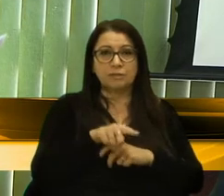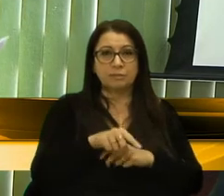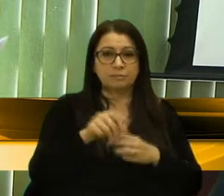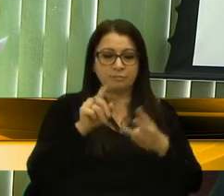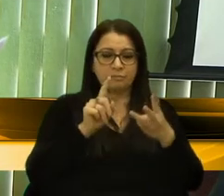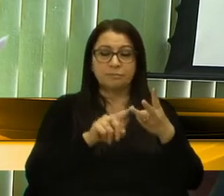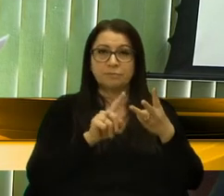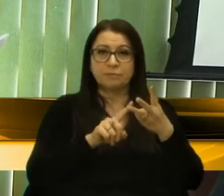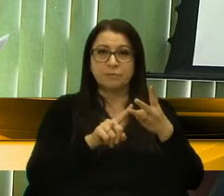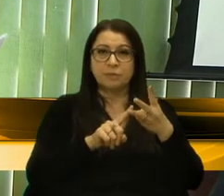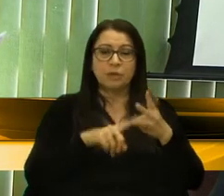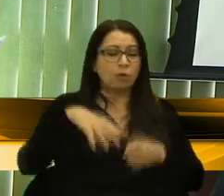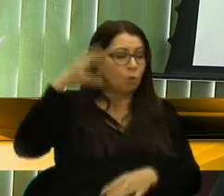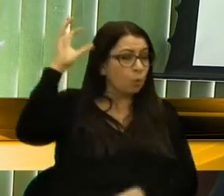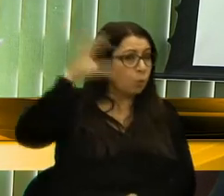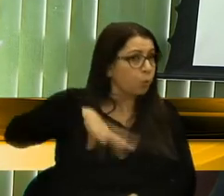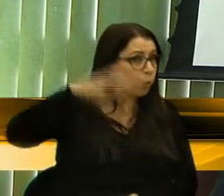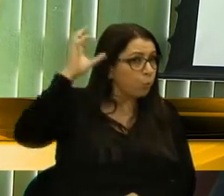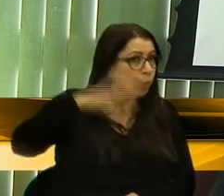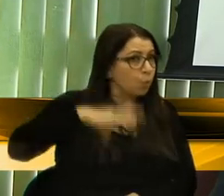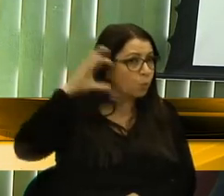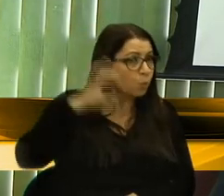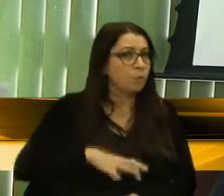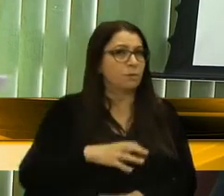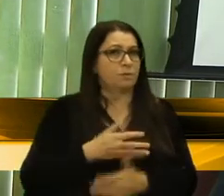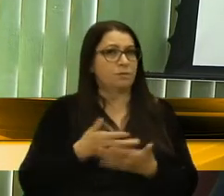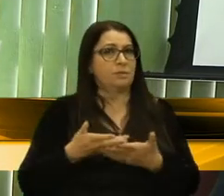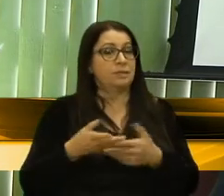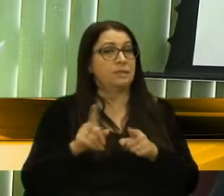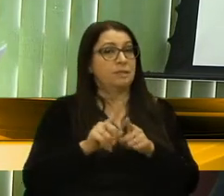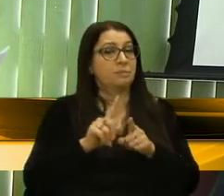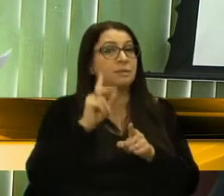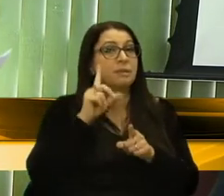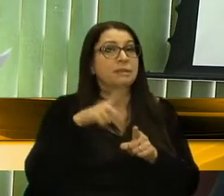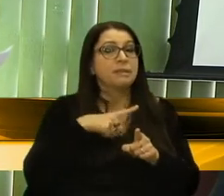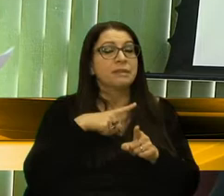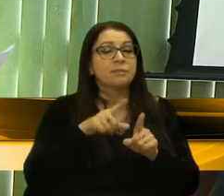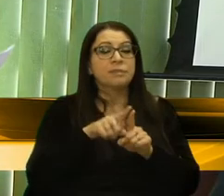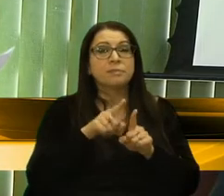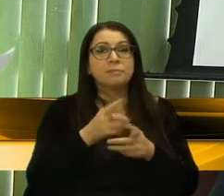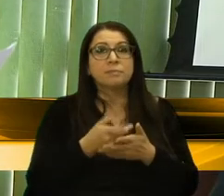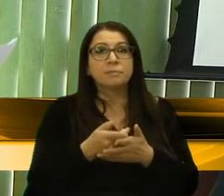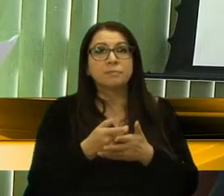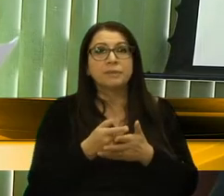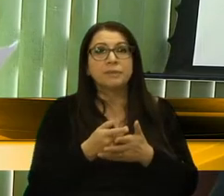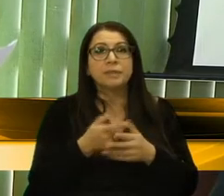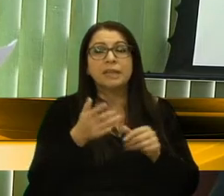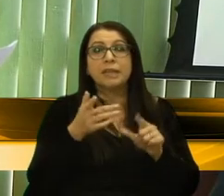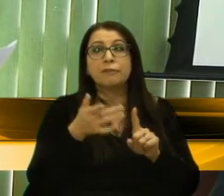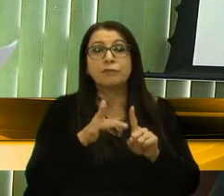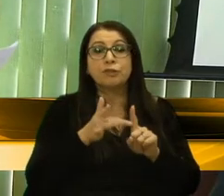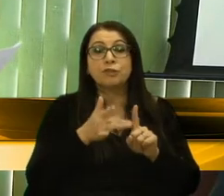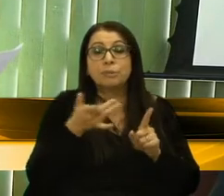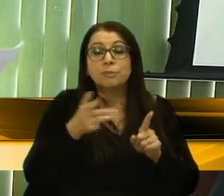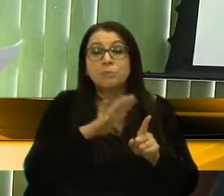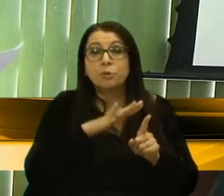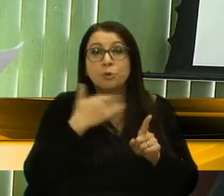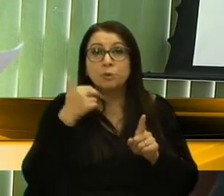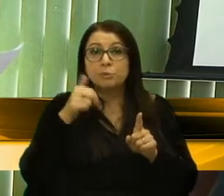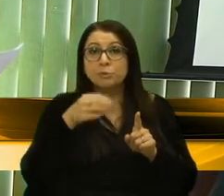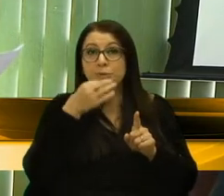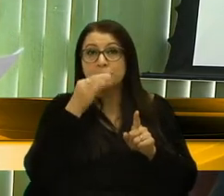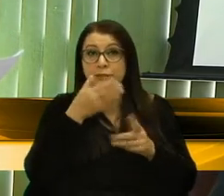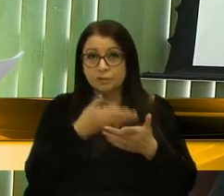Terceiro, um temporal denominado Bomba, o qual houve, inclusive, vítima fatal, Caxias do Sul,